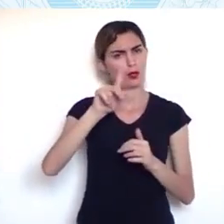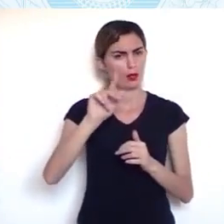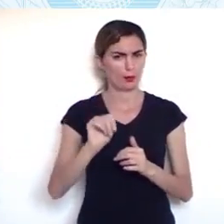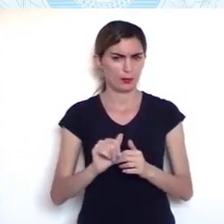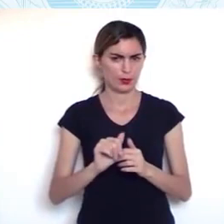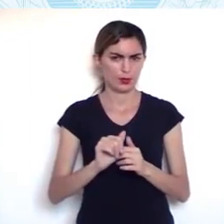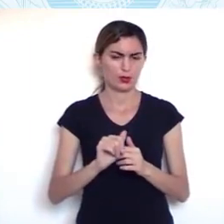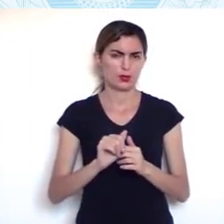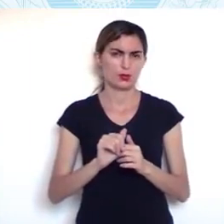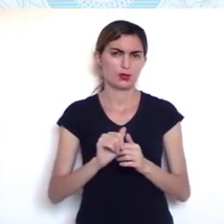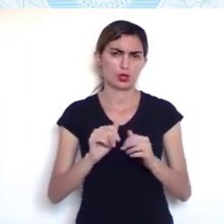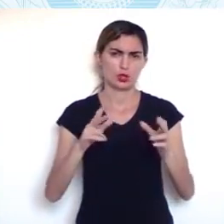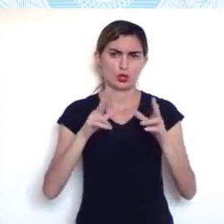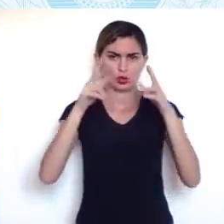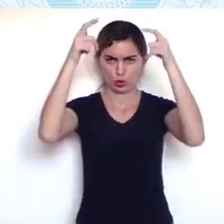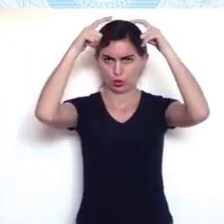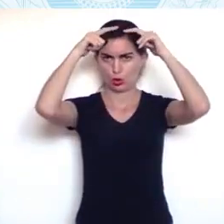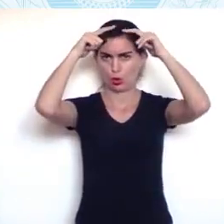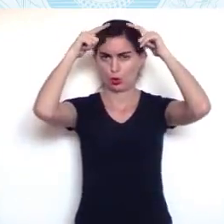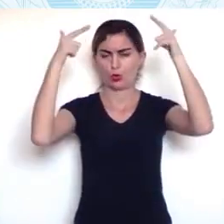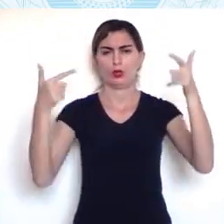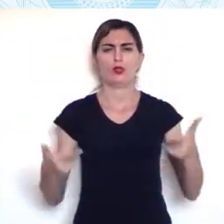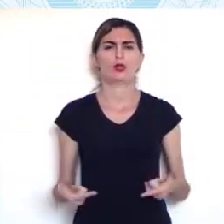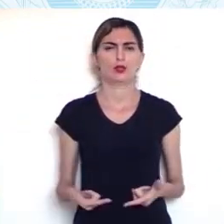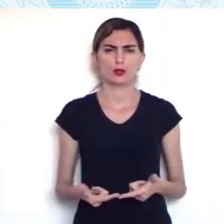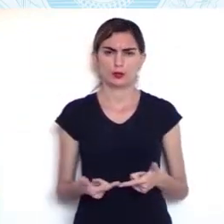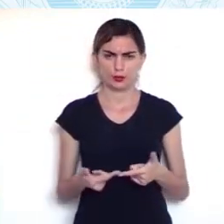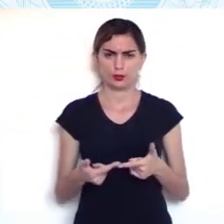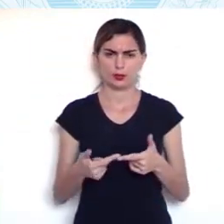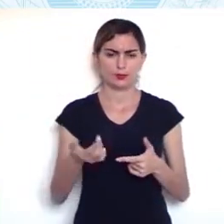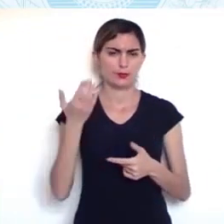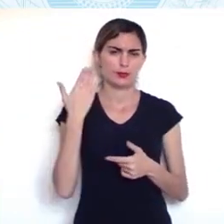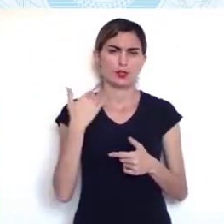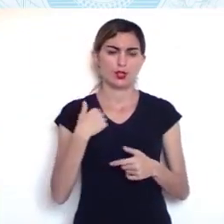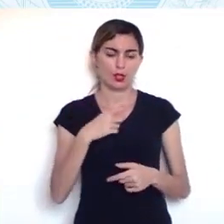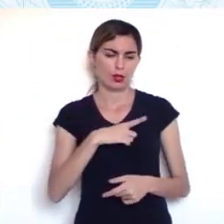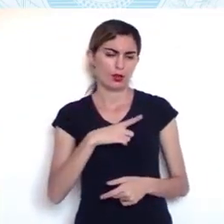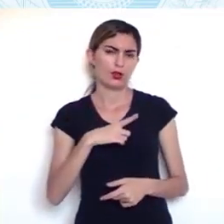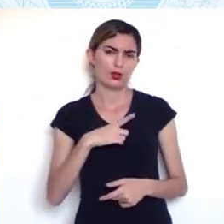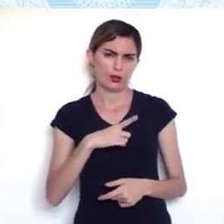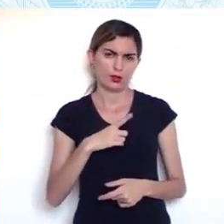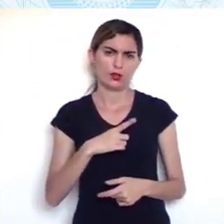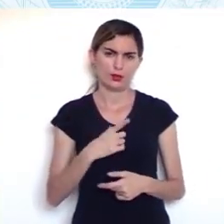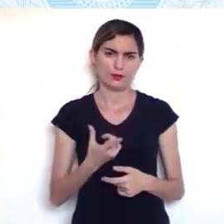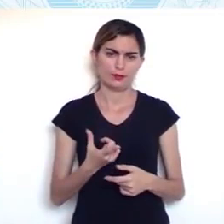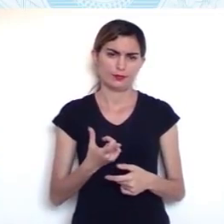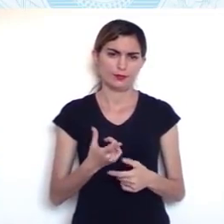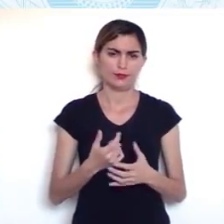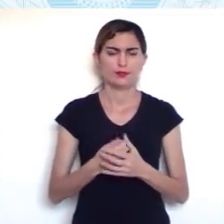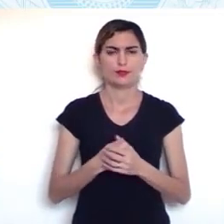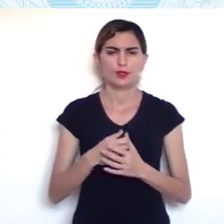papas, os nobres, reis, né? Então, na realidade, nós vamos ter aí